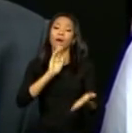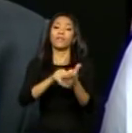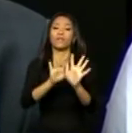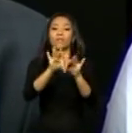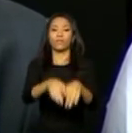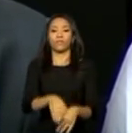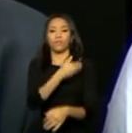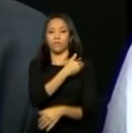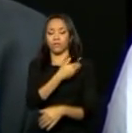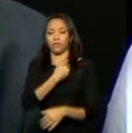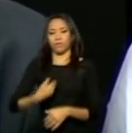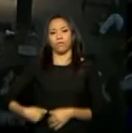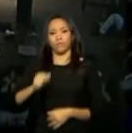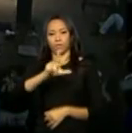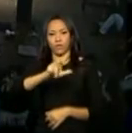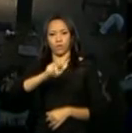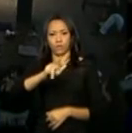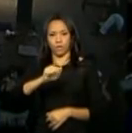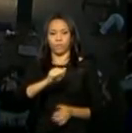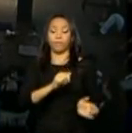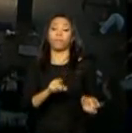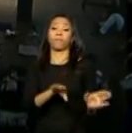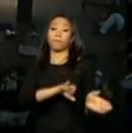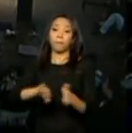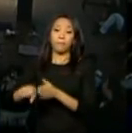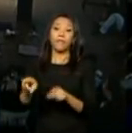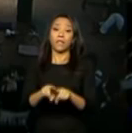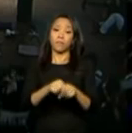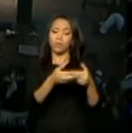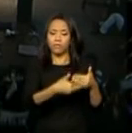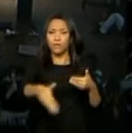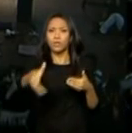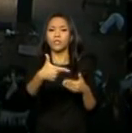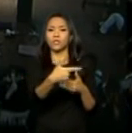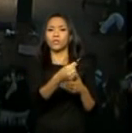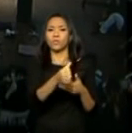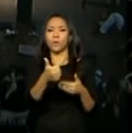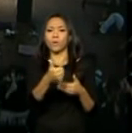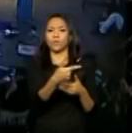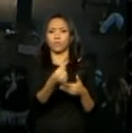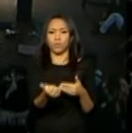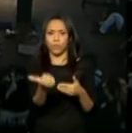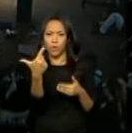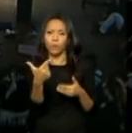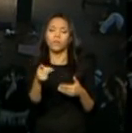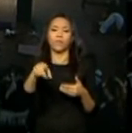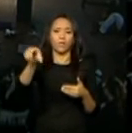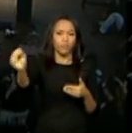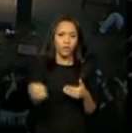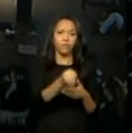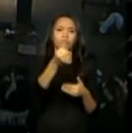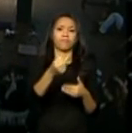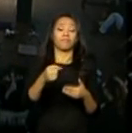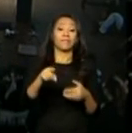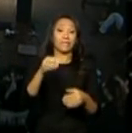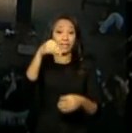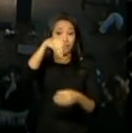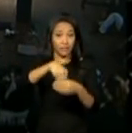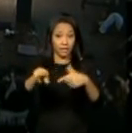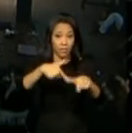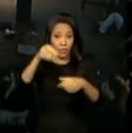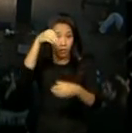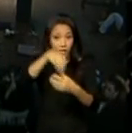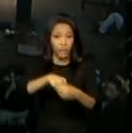governo. Durante os anos de 2011 e 2012, esteve embaixador especial na Secretaria-Geral